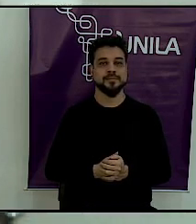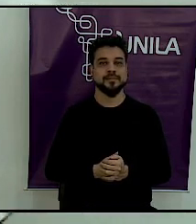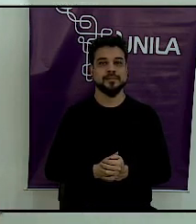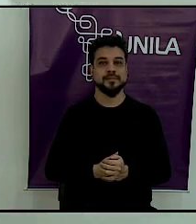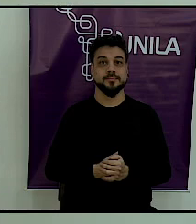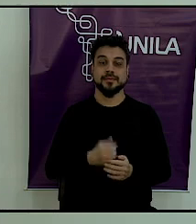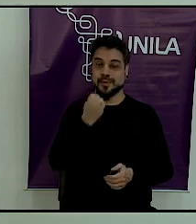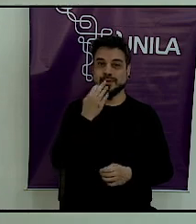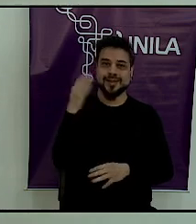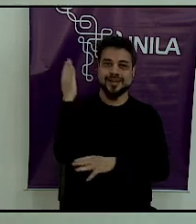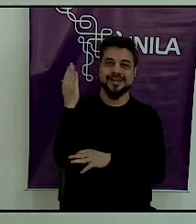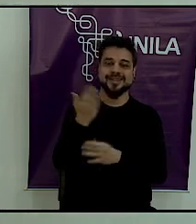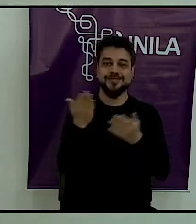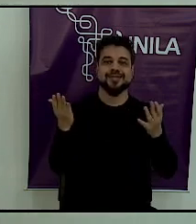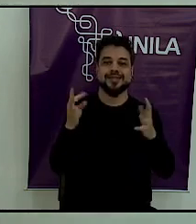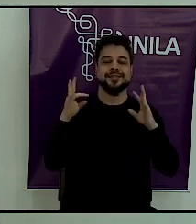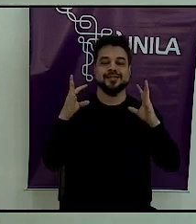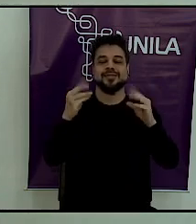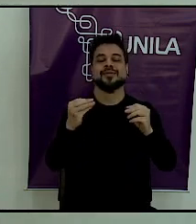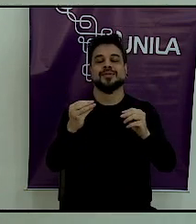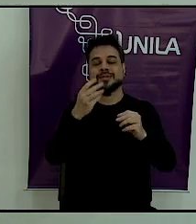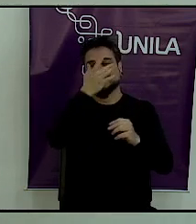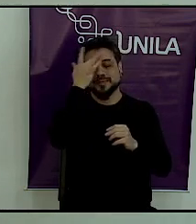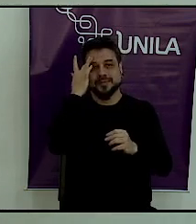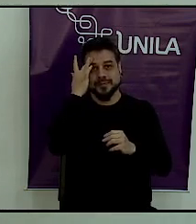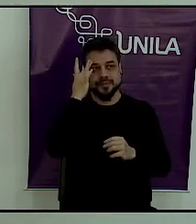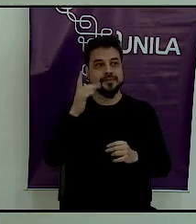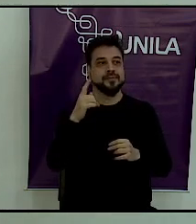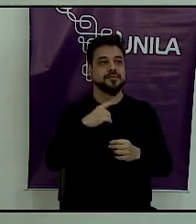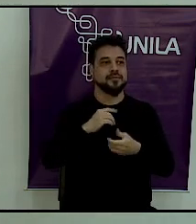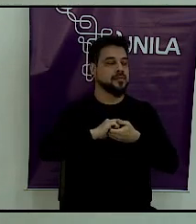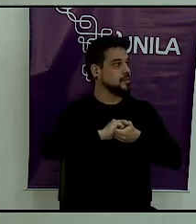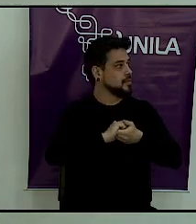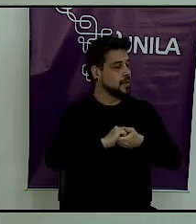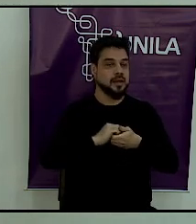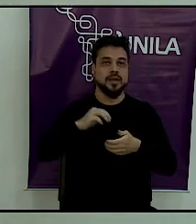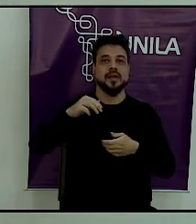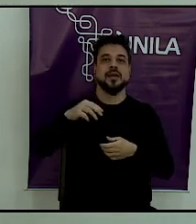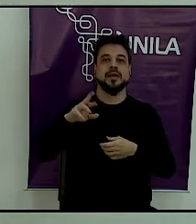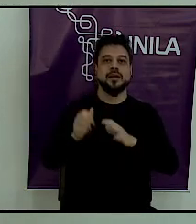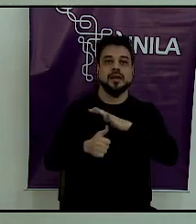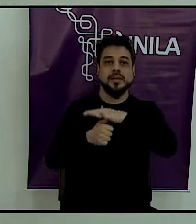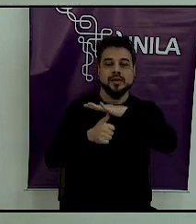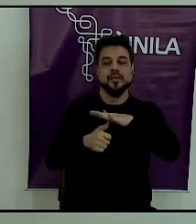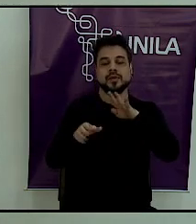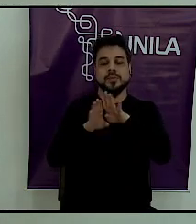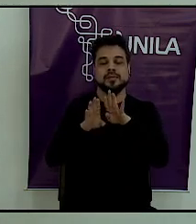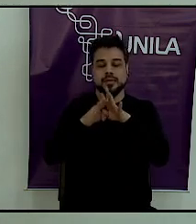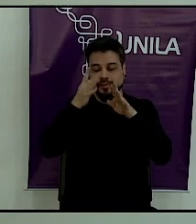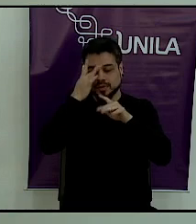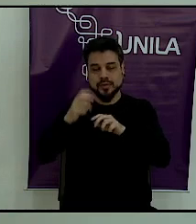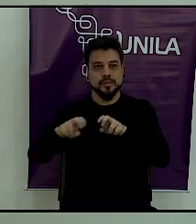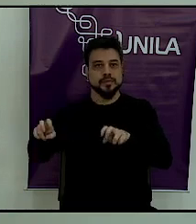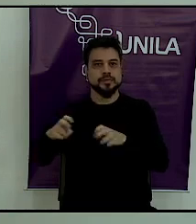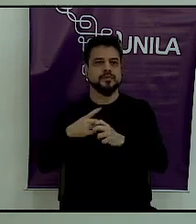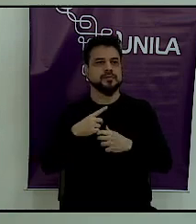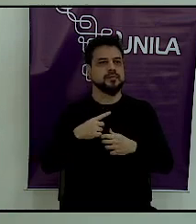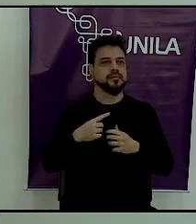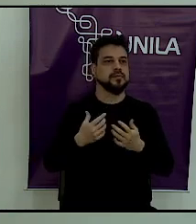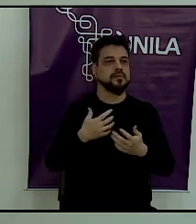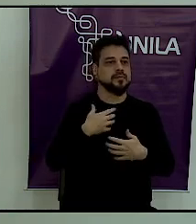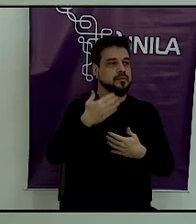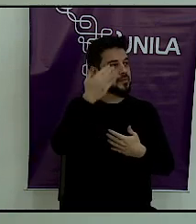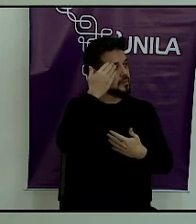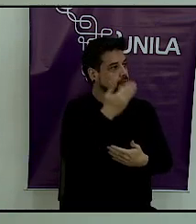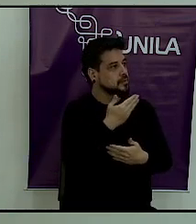Muito boa tarde a todos, todas. Cumprimentar a magnífica reitora, os demais membros da mesa. Felicitar o pró-reitor